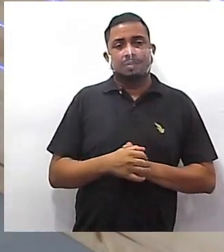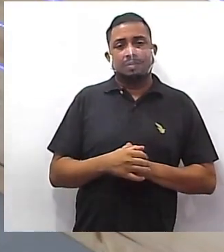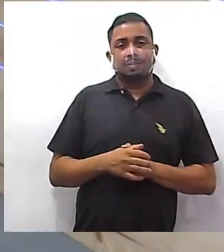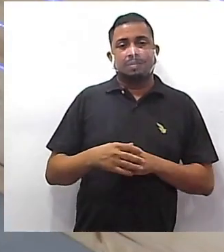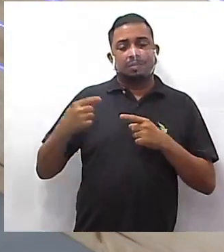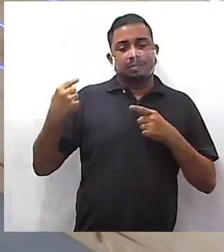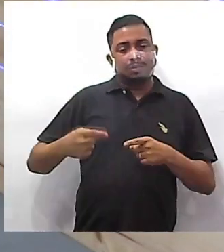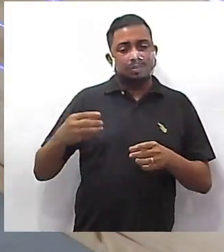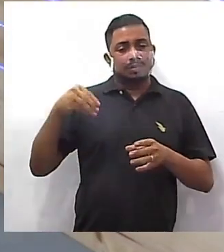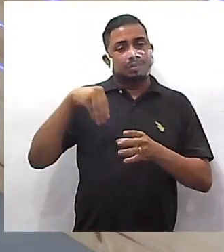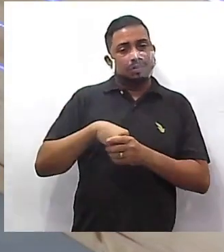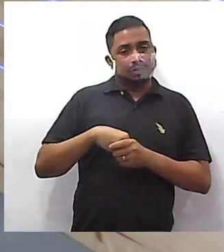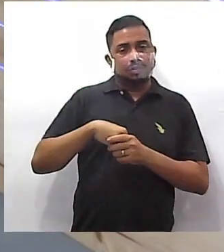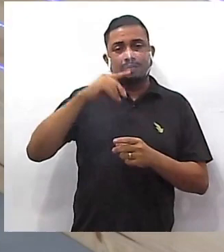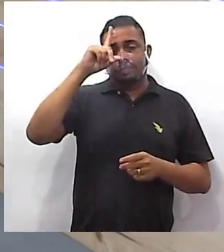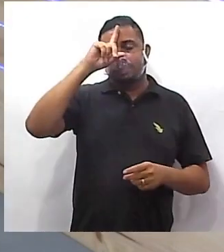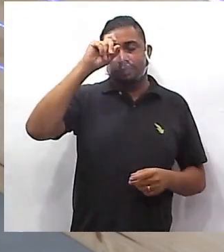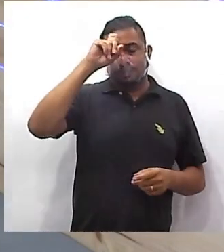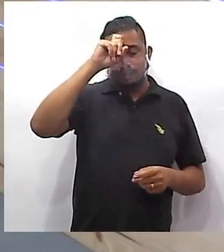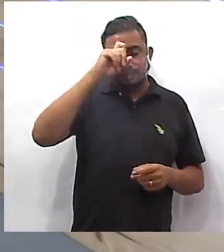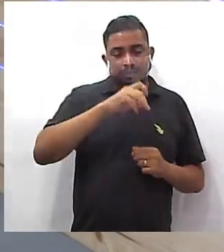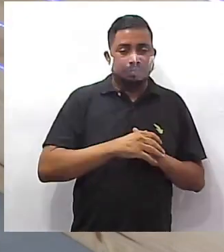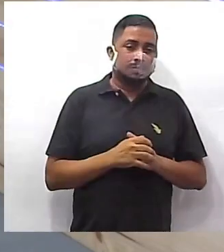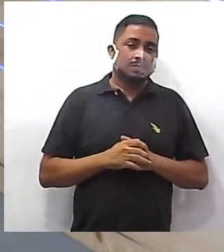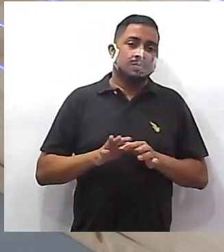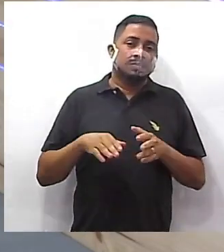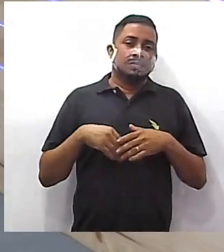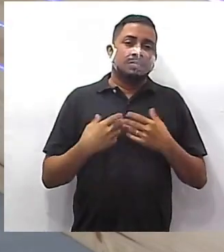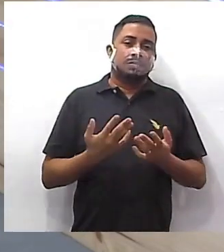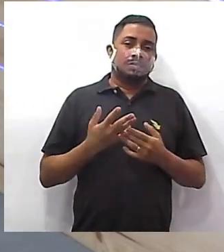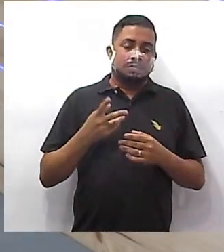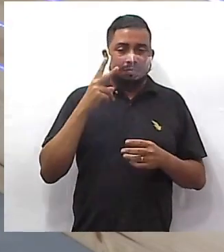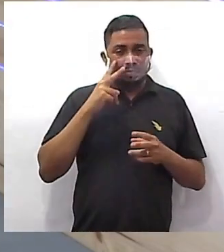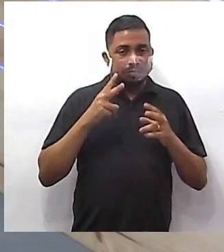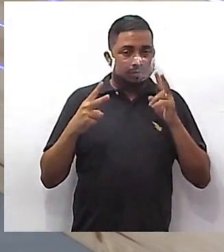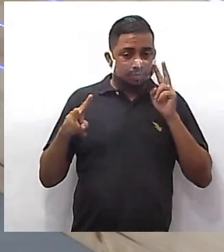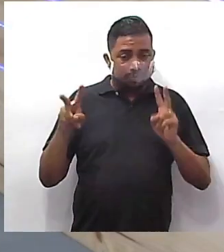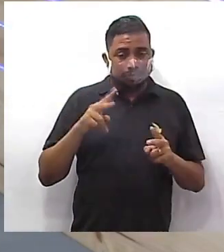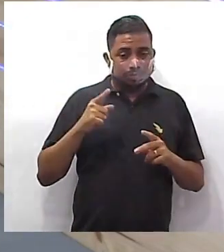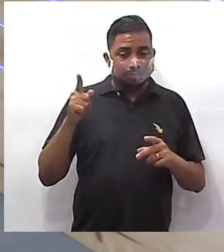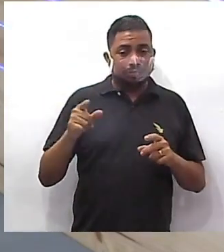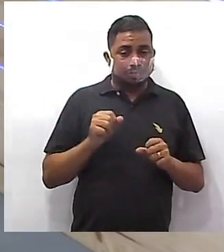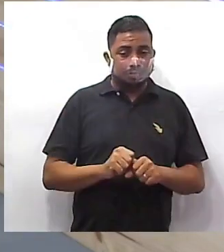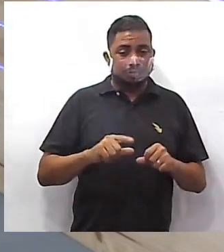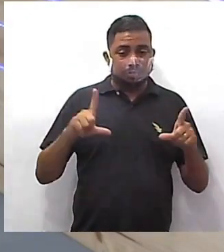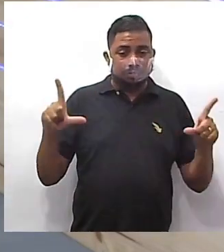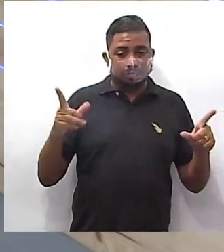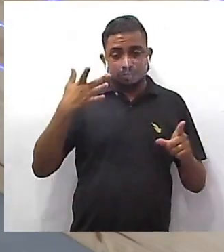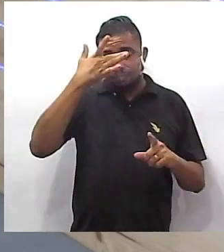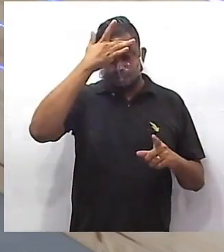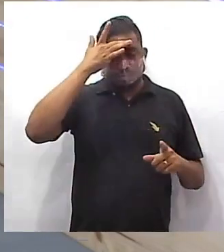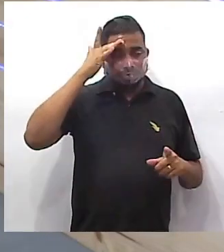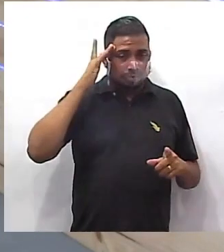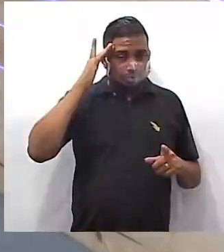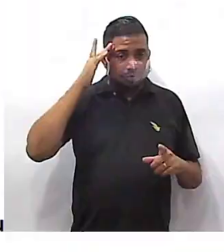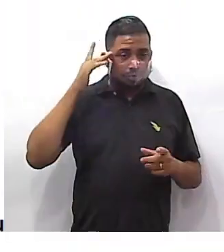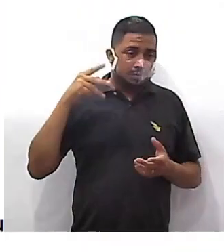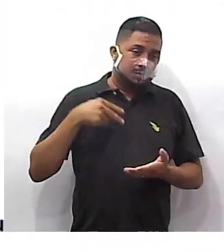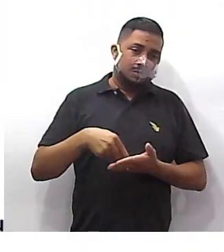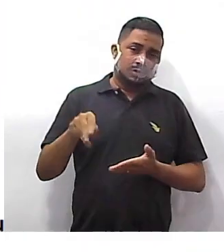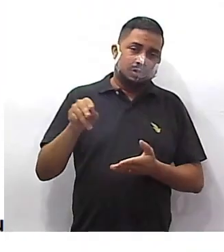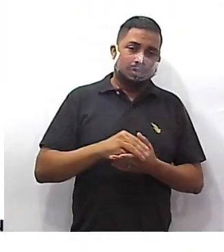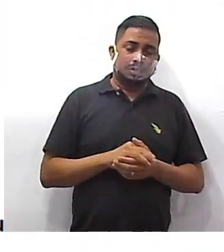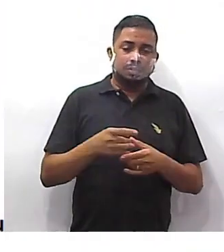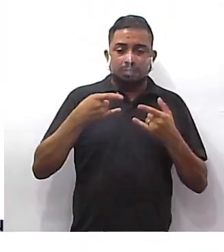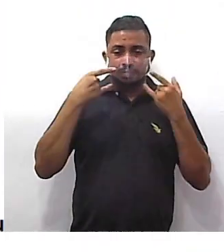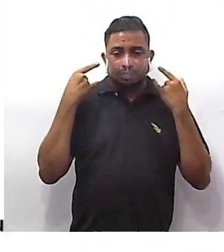combatente, é dentro dos hospitais, né? E a gente vê aí nessa imagem, né, as pessoas andando com máscaras,